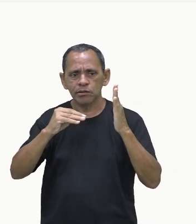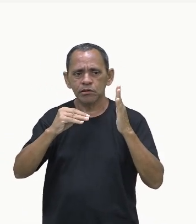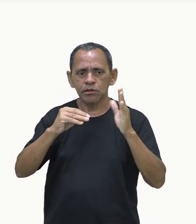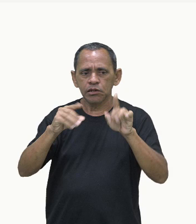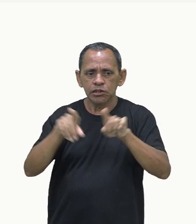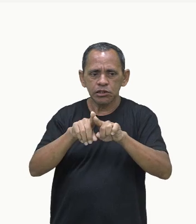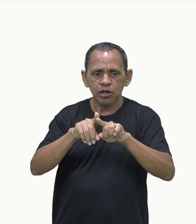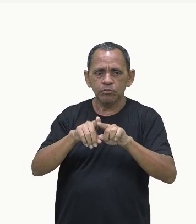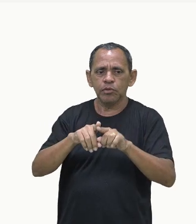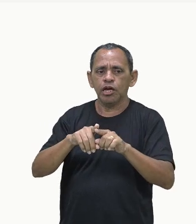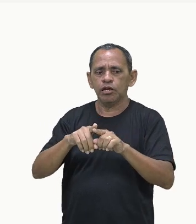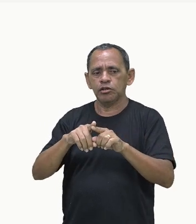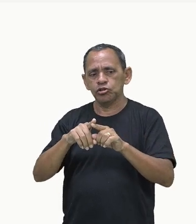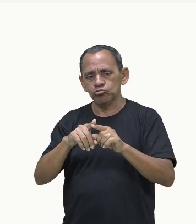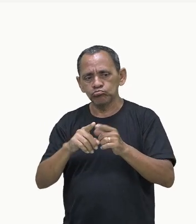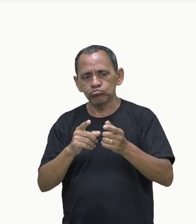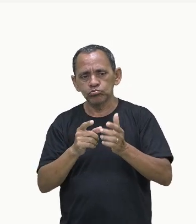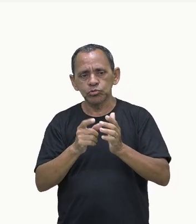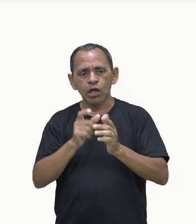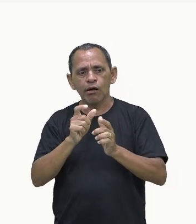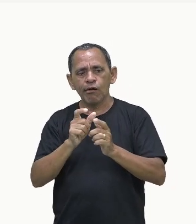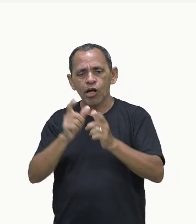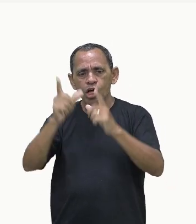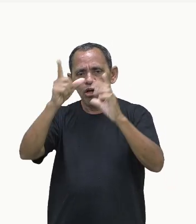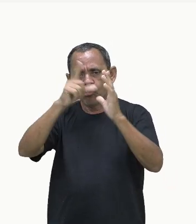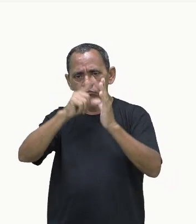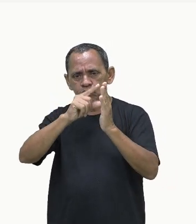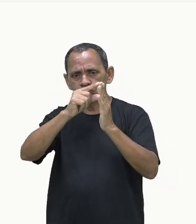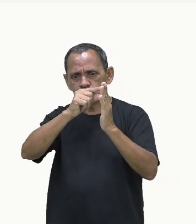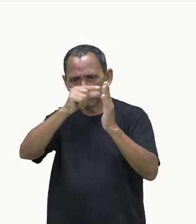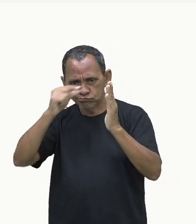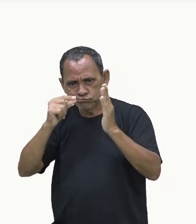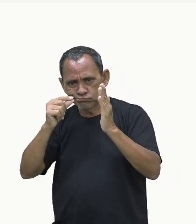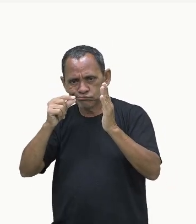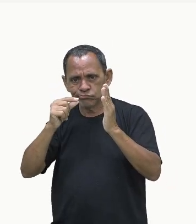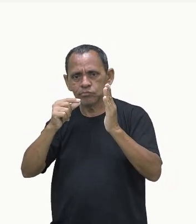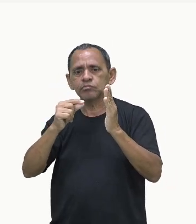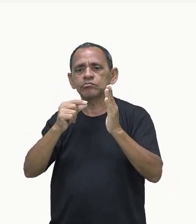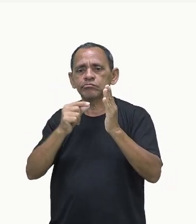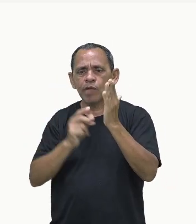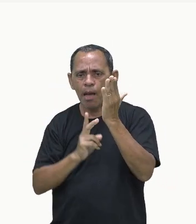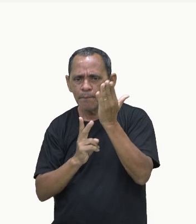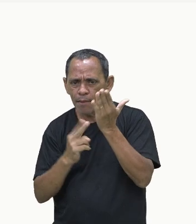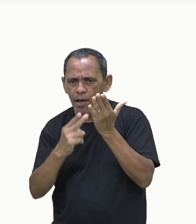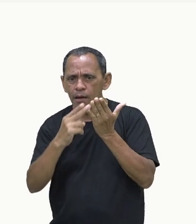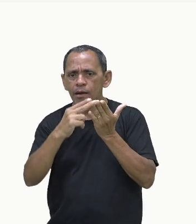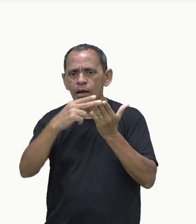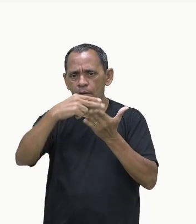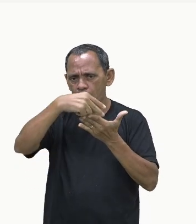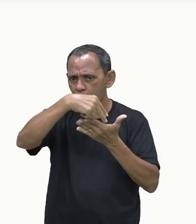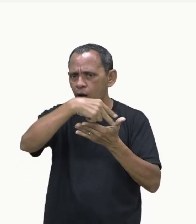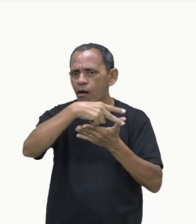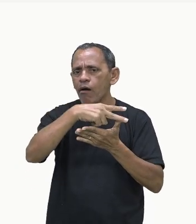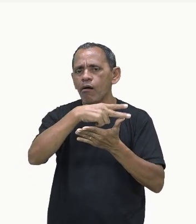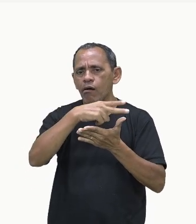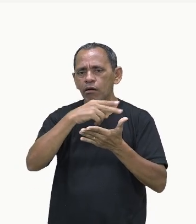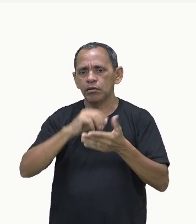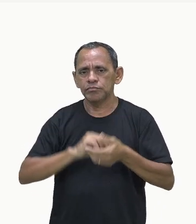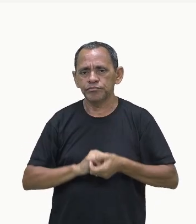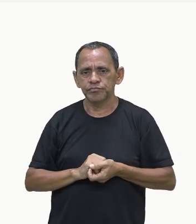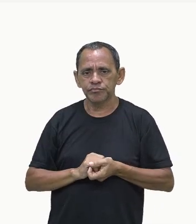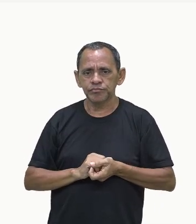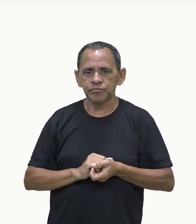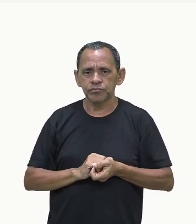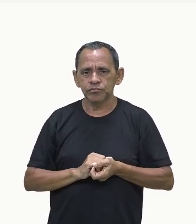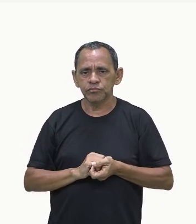aqui somente apagar, que eu quero fazer um recorte melhor na mesma, ó, eu vou pegar